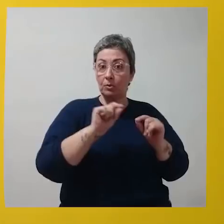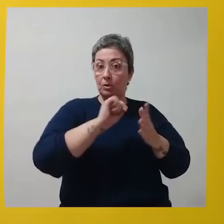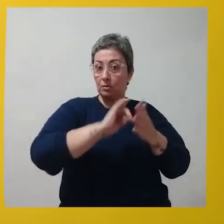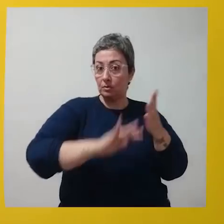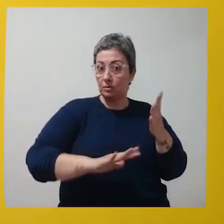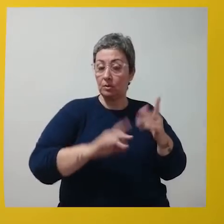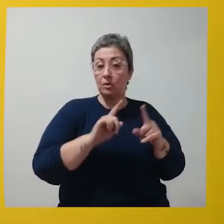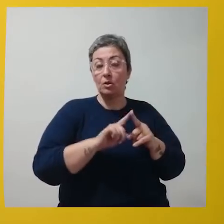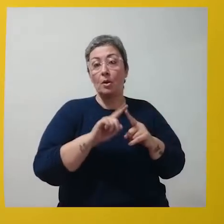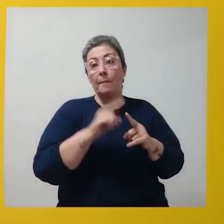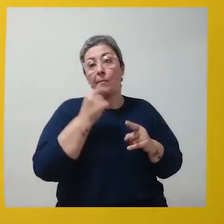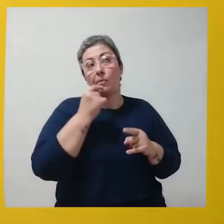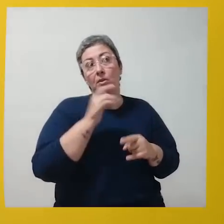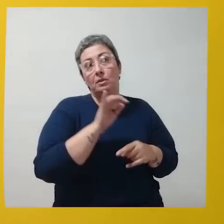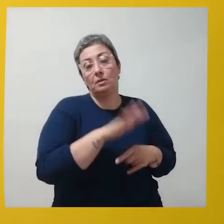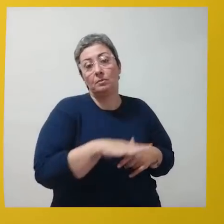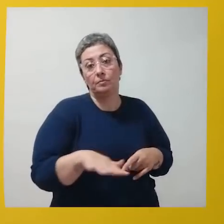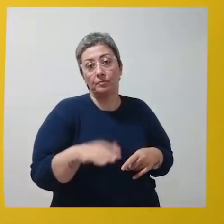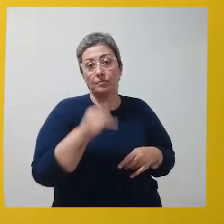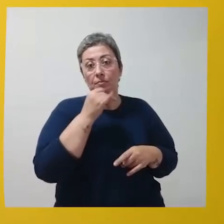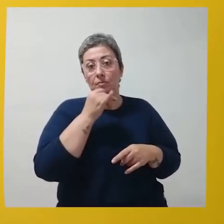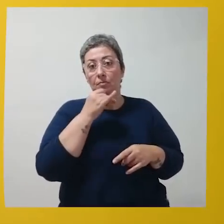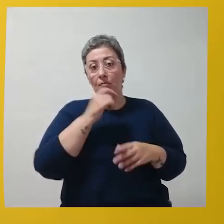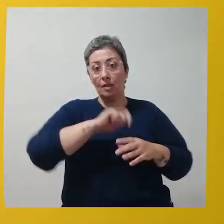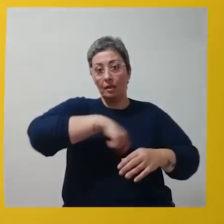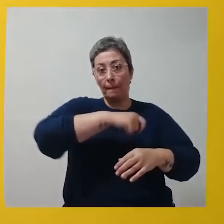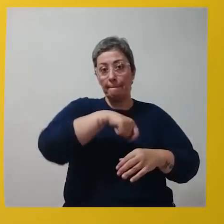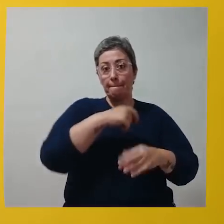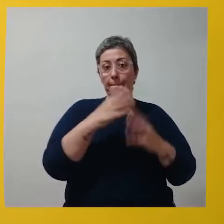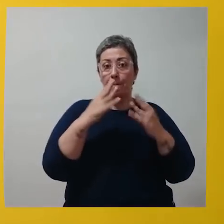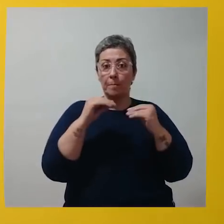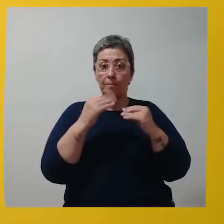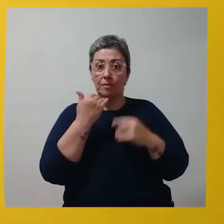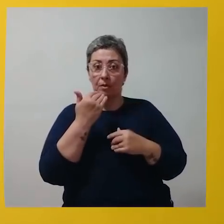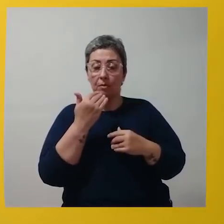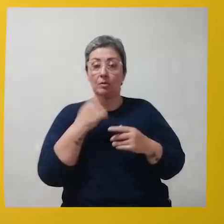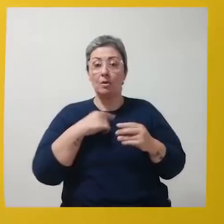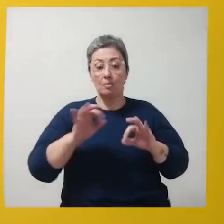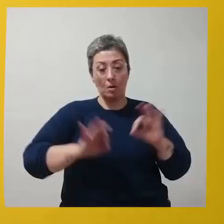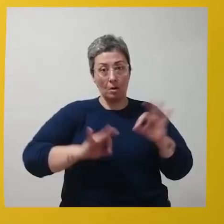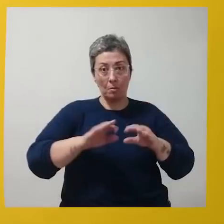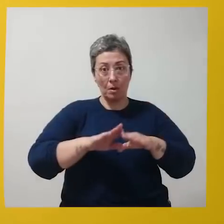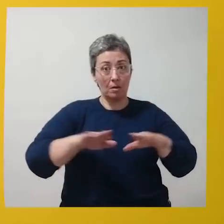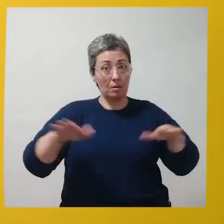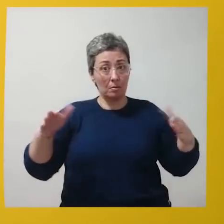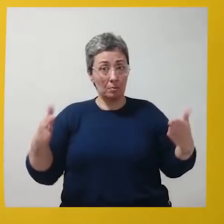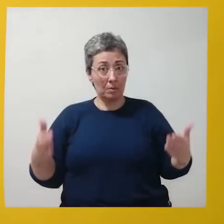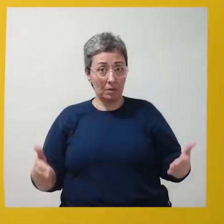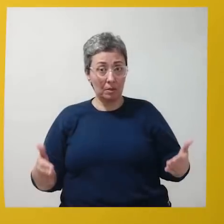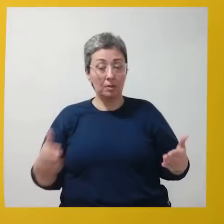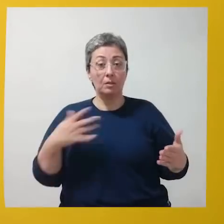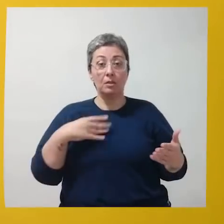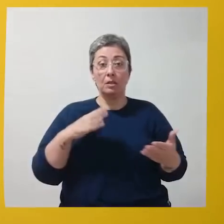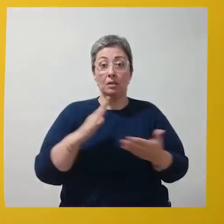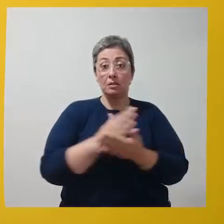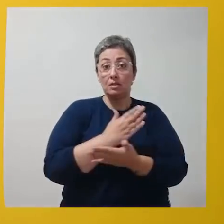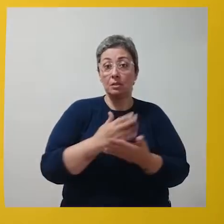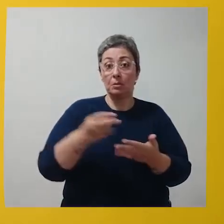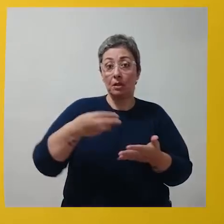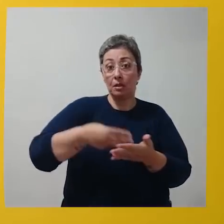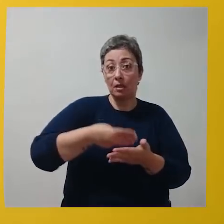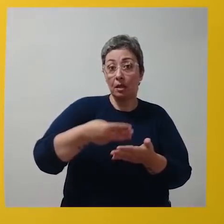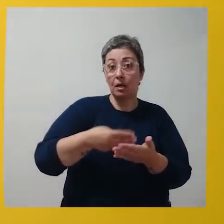atividades. Ah, criança, vou fazer um jantar. Vamos arrumar a mesa para o jantar? Ou seja, separar os